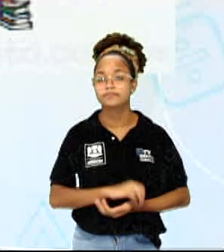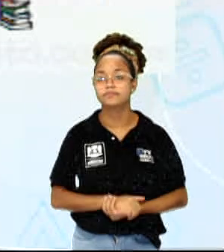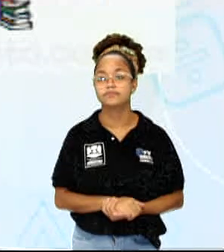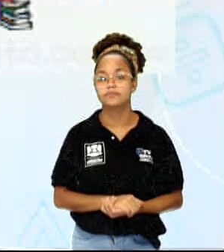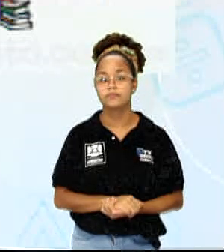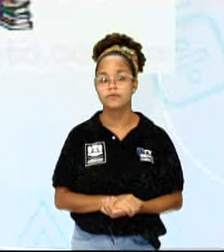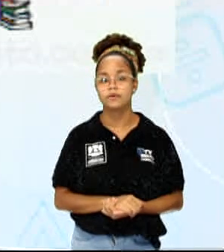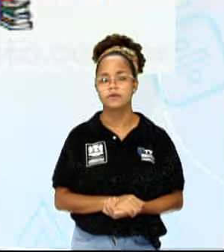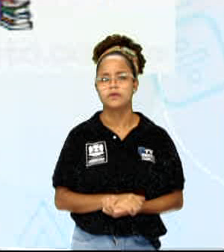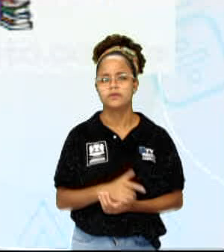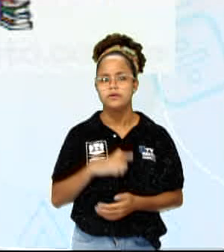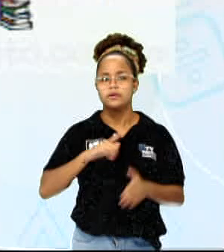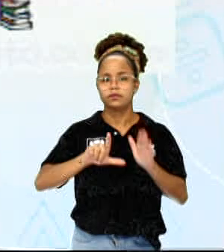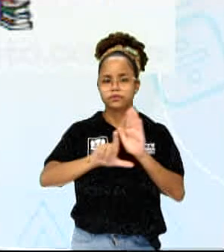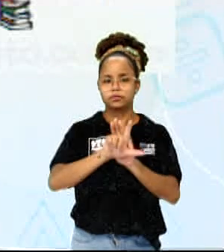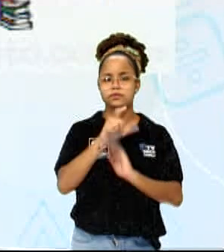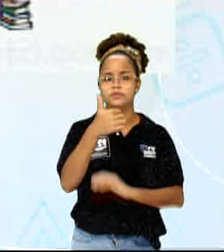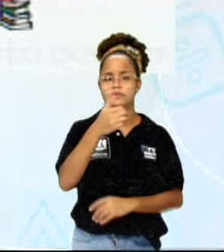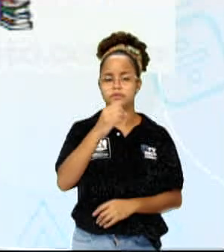A lei de número